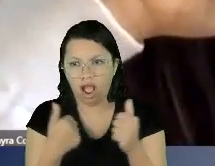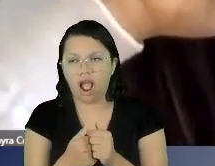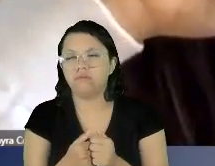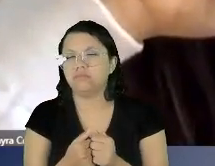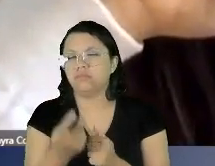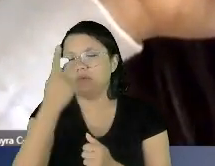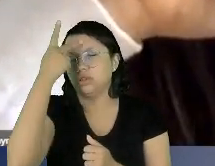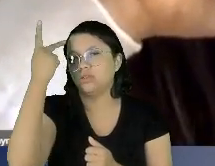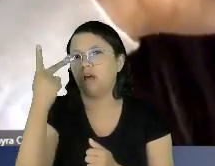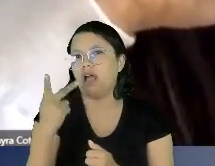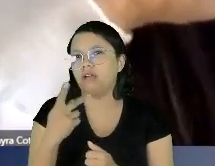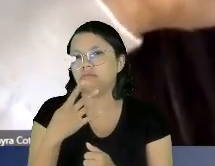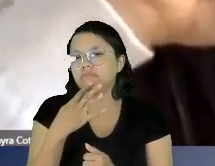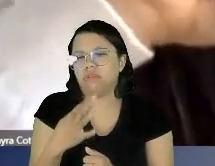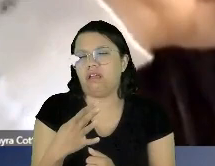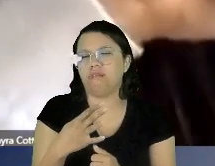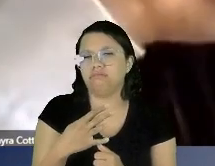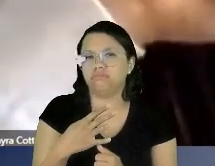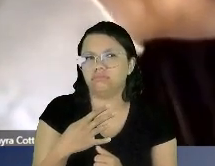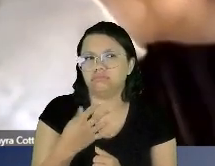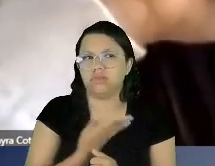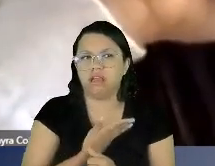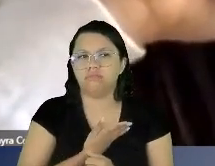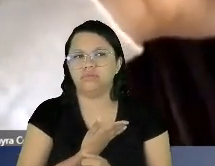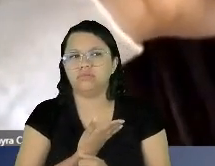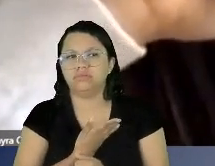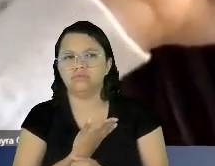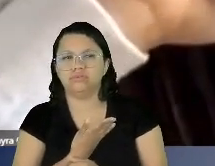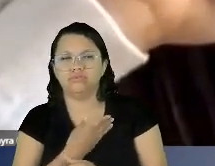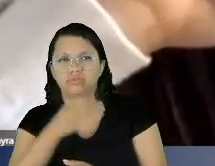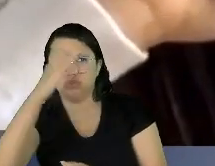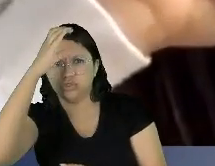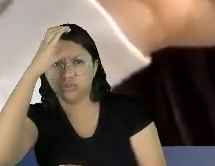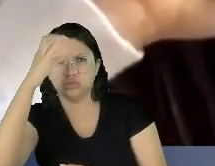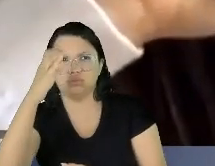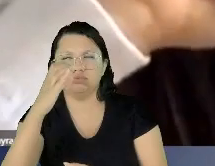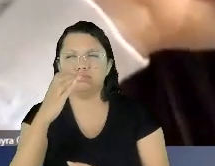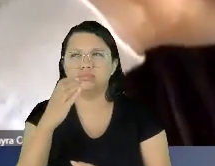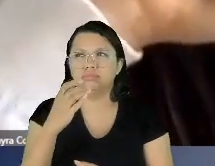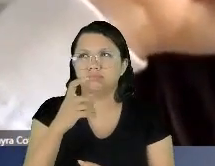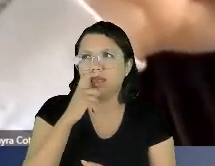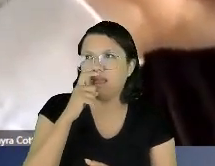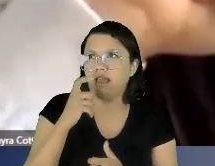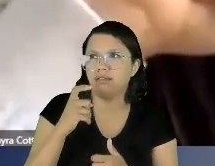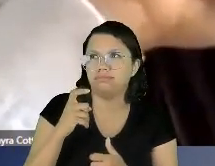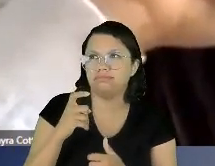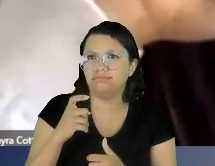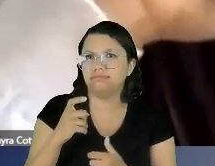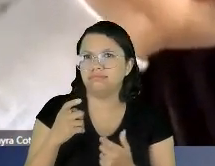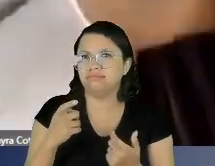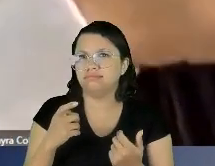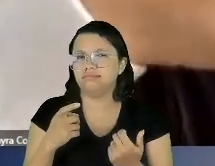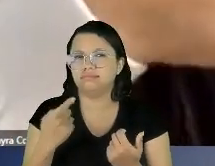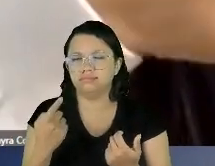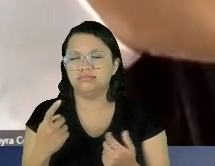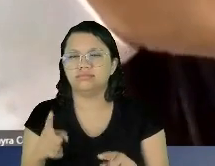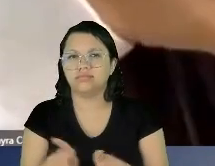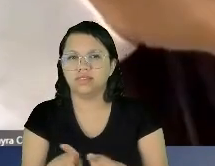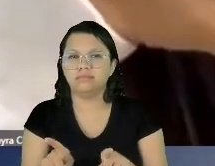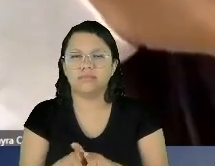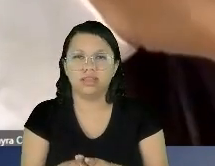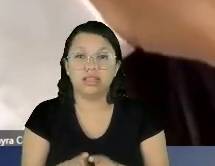nos transportes públicos por estranhos. É o amigo do tio, é o amigo do pai. Inclusive,